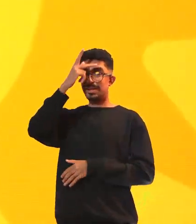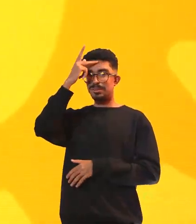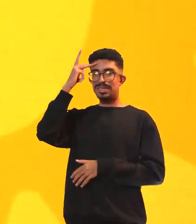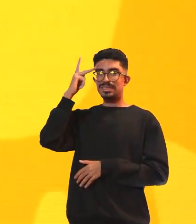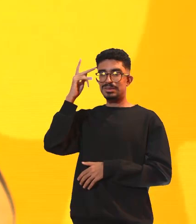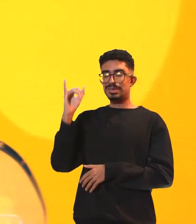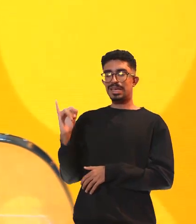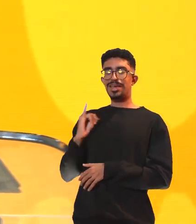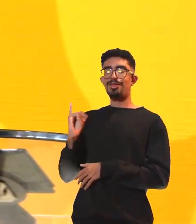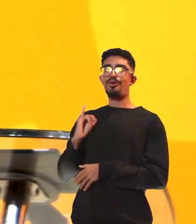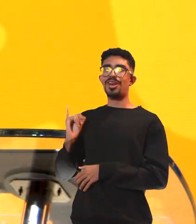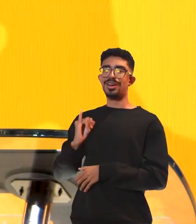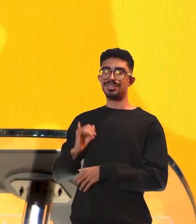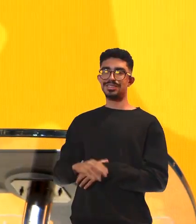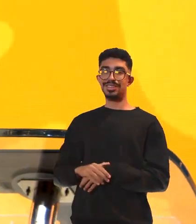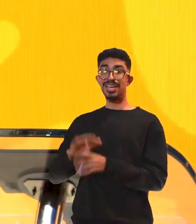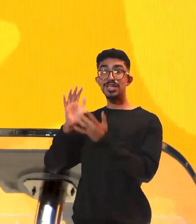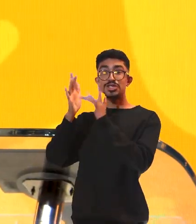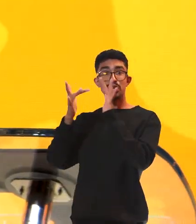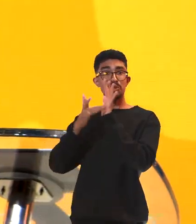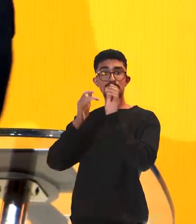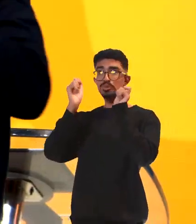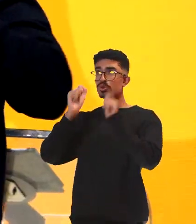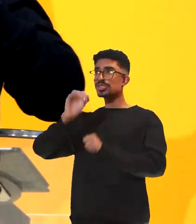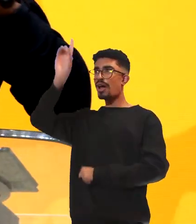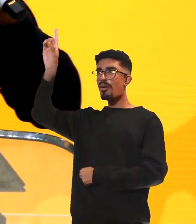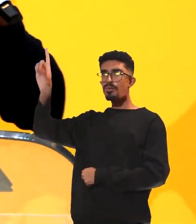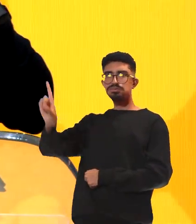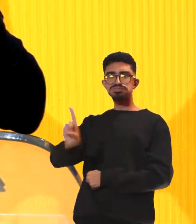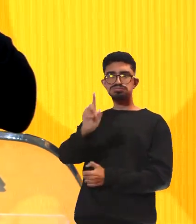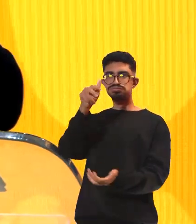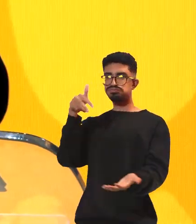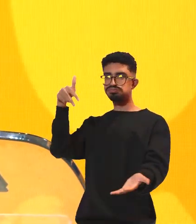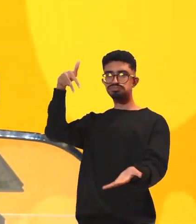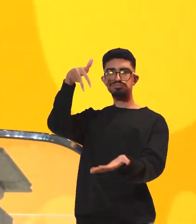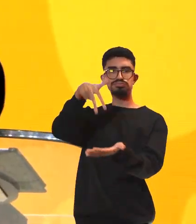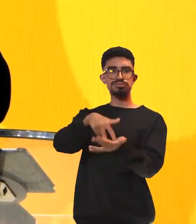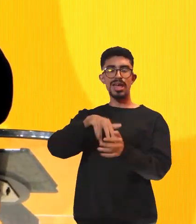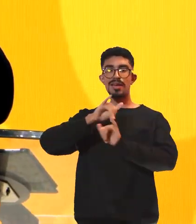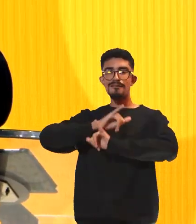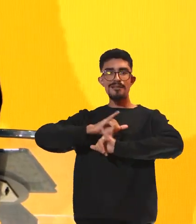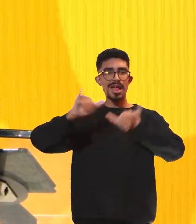ia: não, que bênção, né? Que bênção essa mensagem. Vou continuar vivendo do meu jeito.